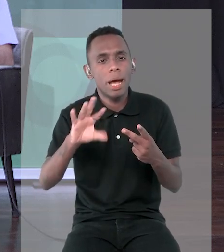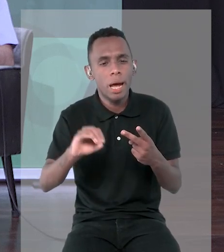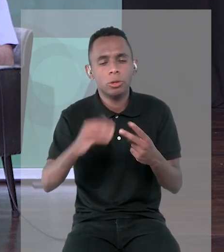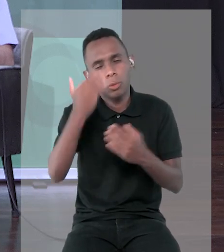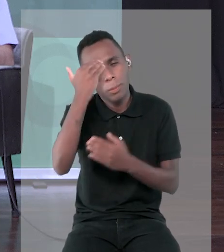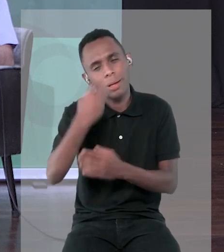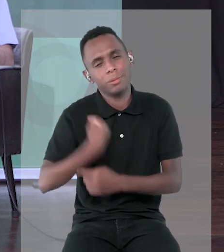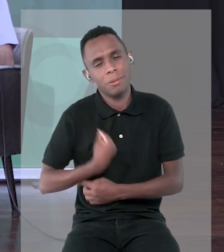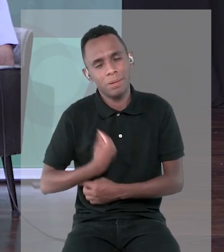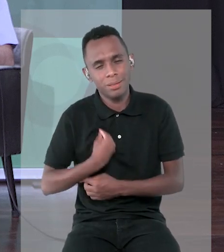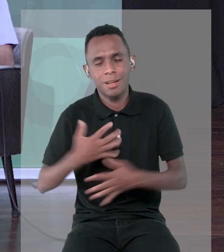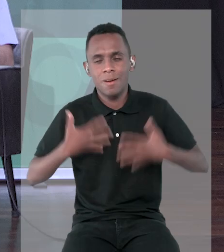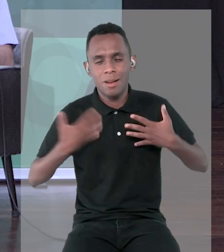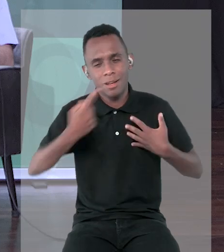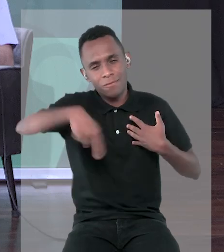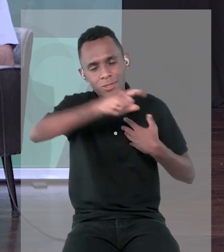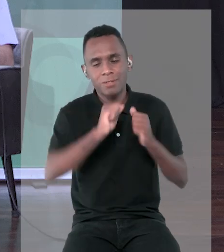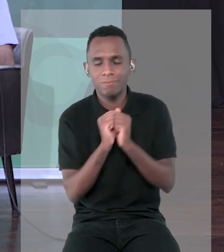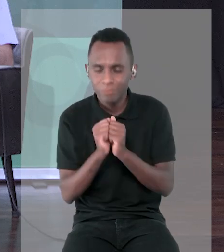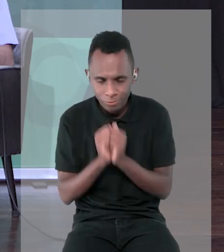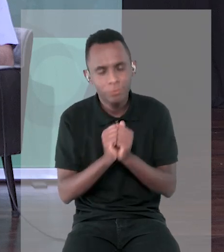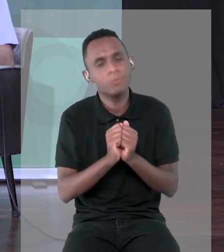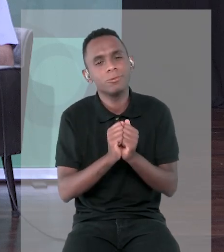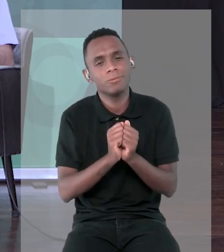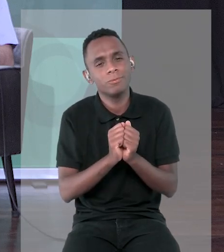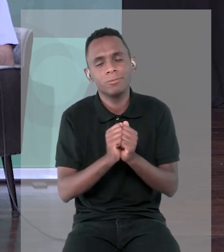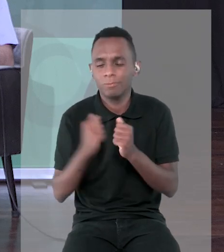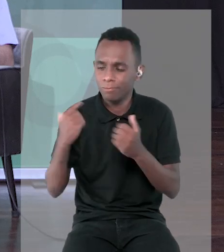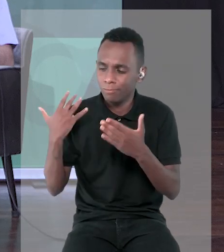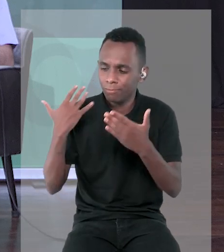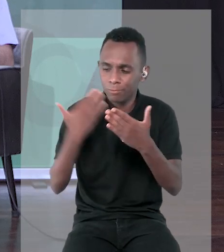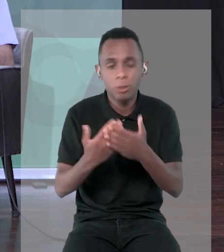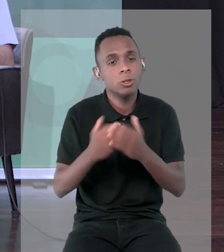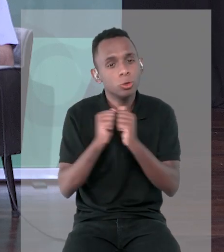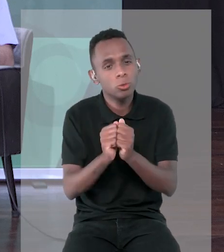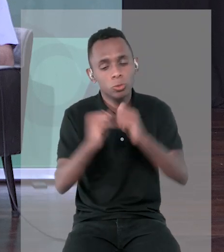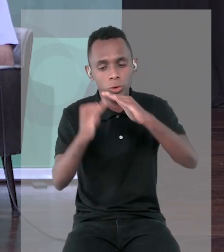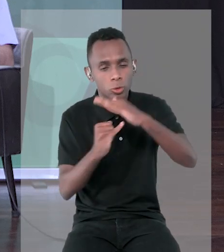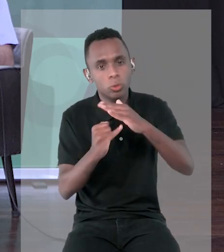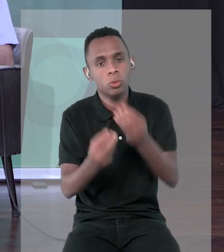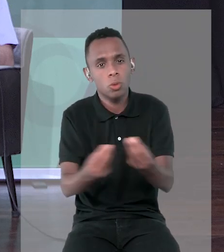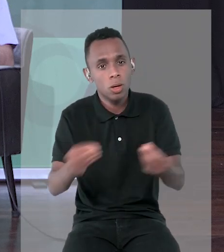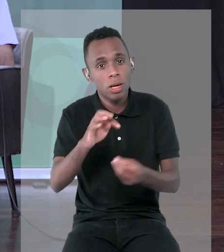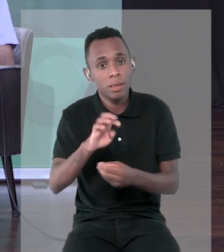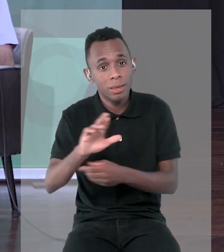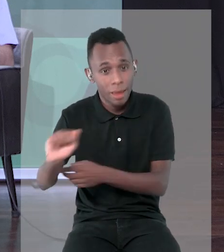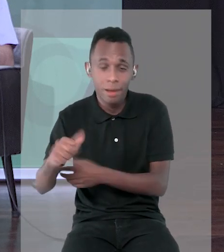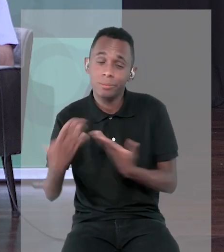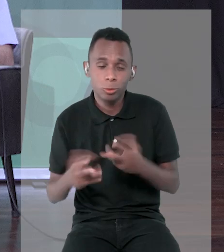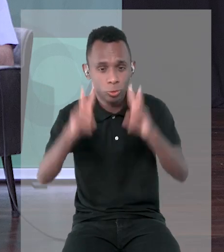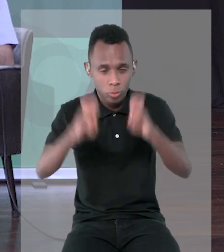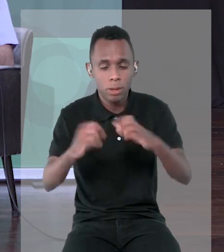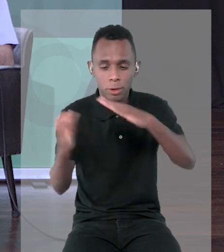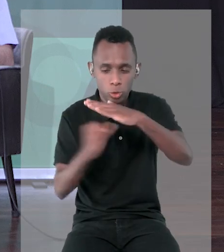de água sobre. Uma alegria ter vocês aqui que acompanham a história do Instituto Terra já há tanto tempo, né? Hoje o assunto é